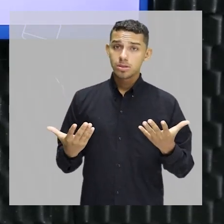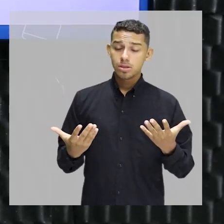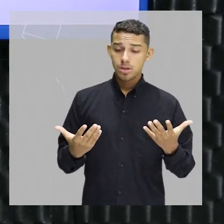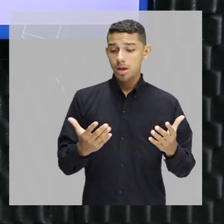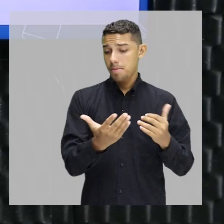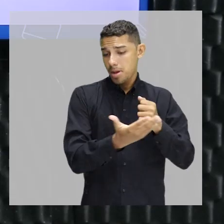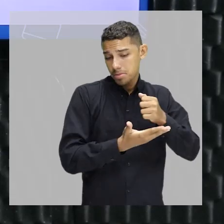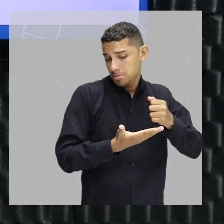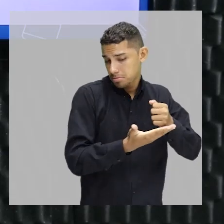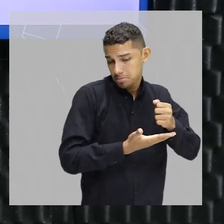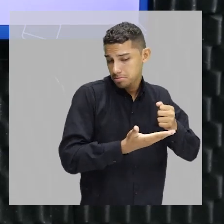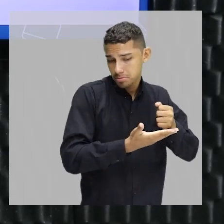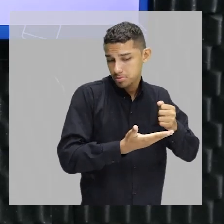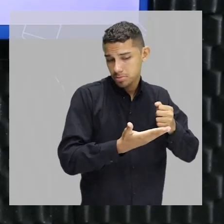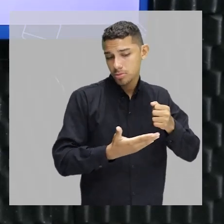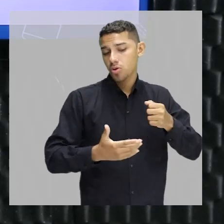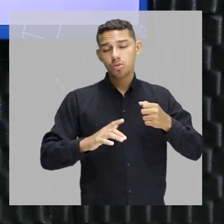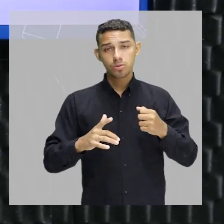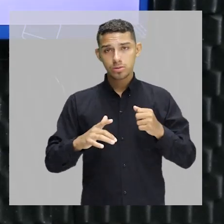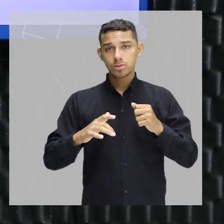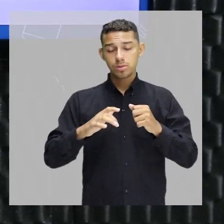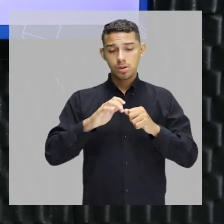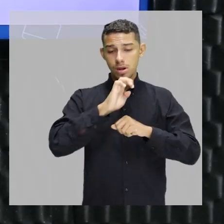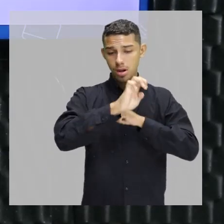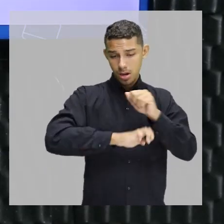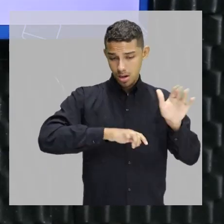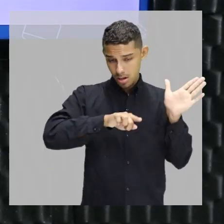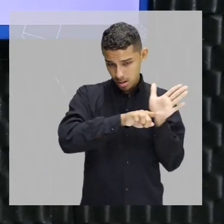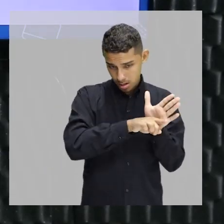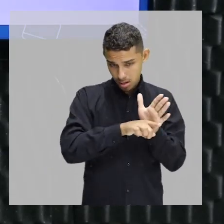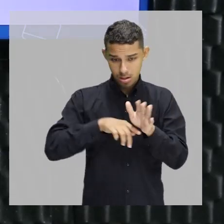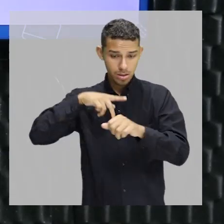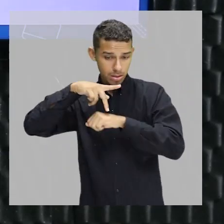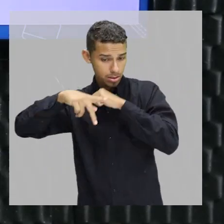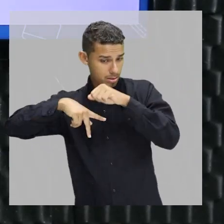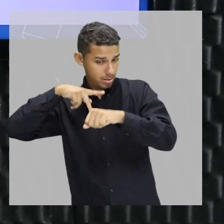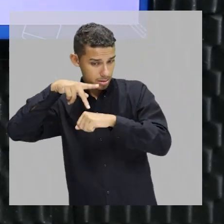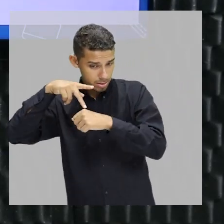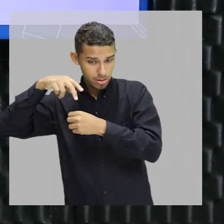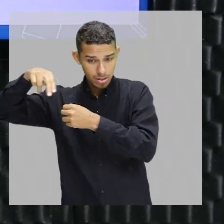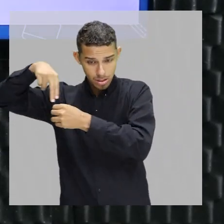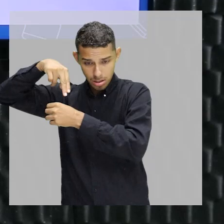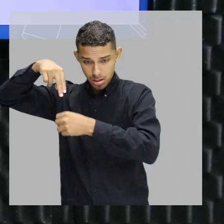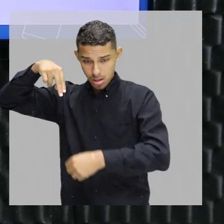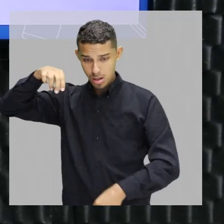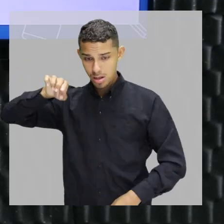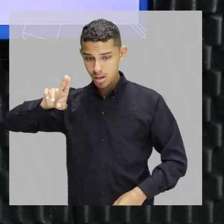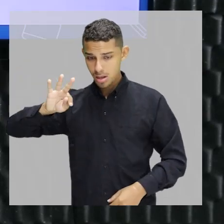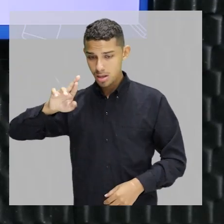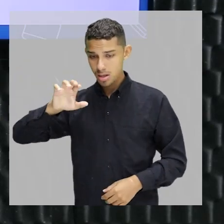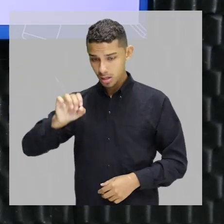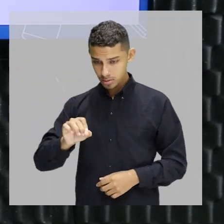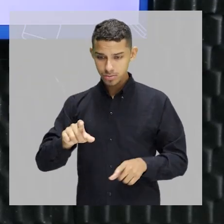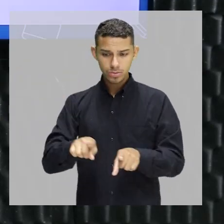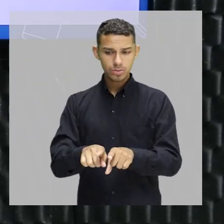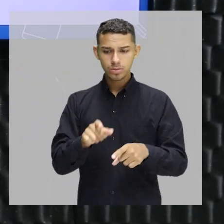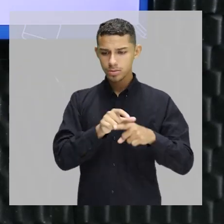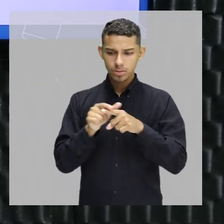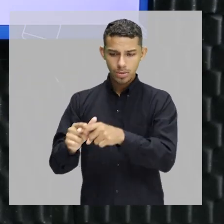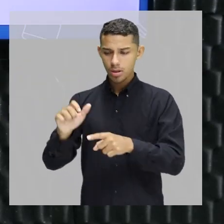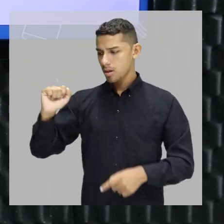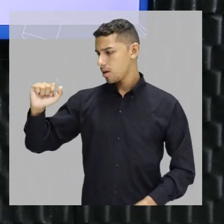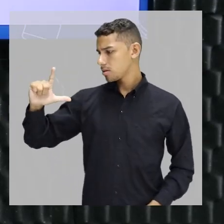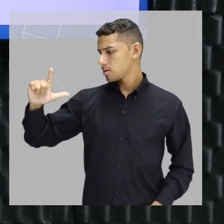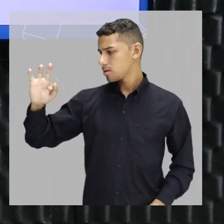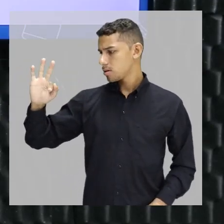mais básicas, como os elétrons, prótons e nêutrons, certo? Até como partículas mais complexas, certo? Como partículas alfas, que são